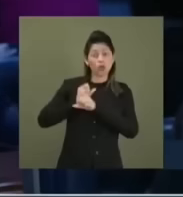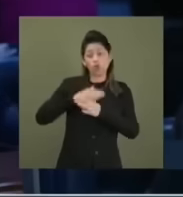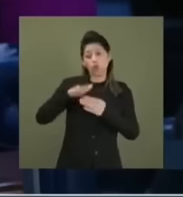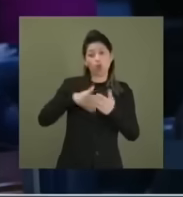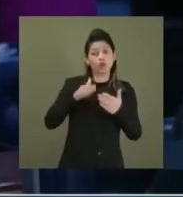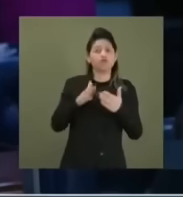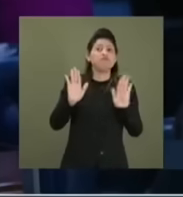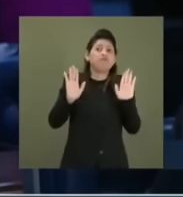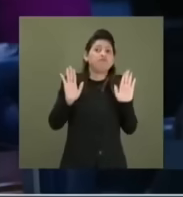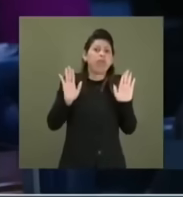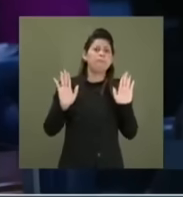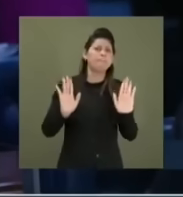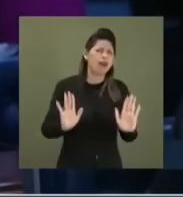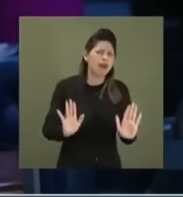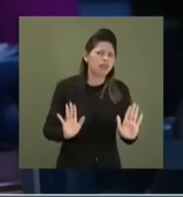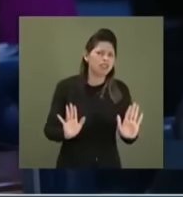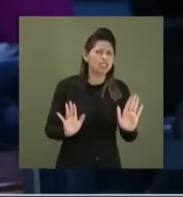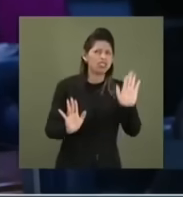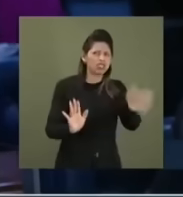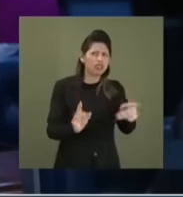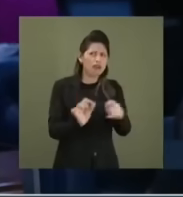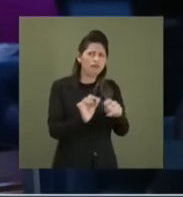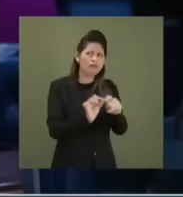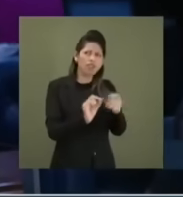acho que foi para o UOL, fiz